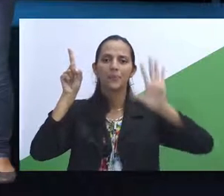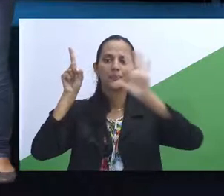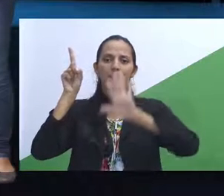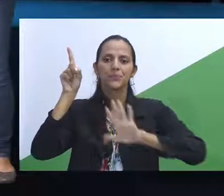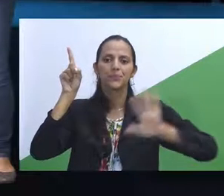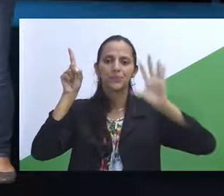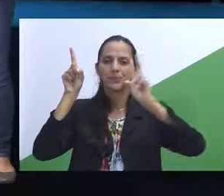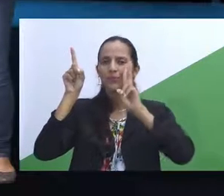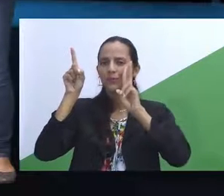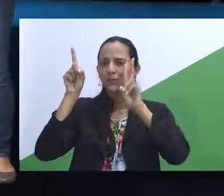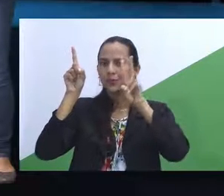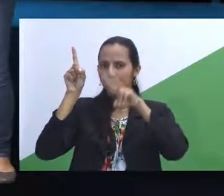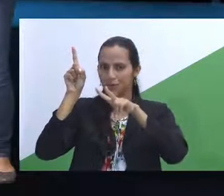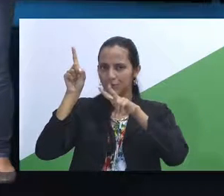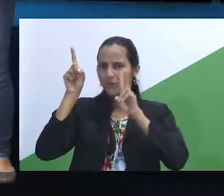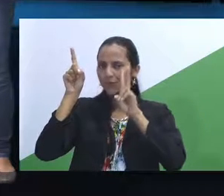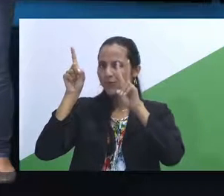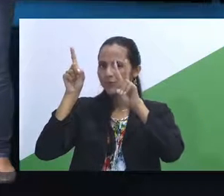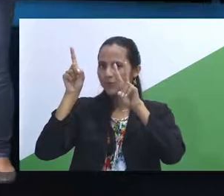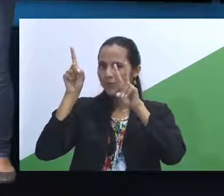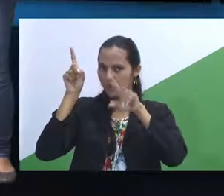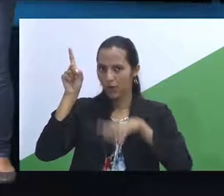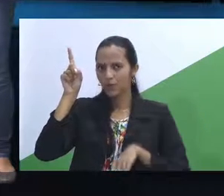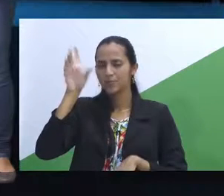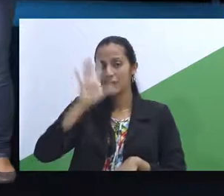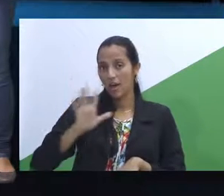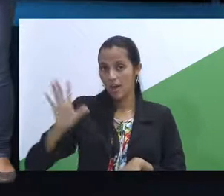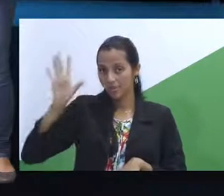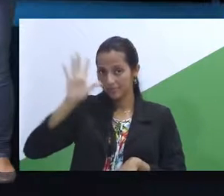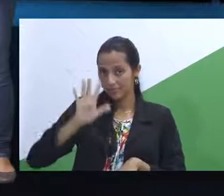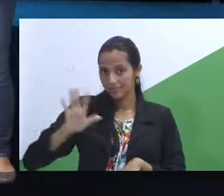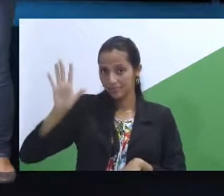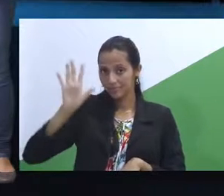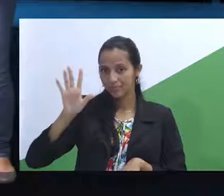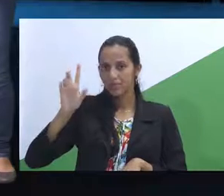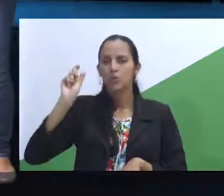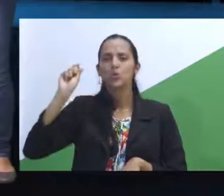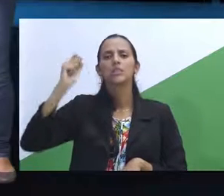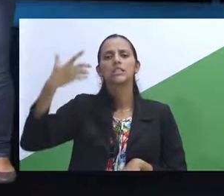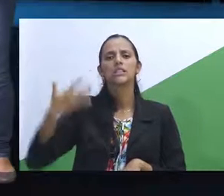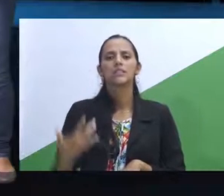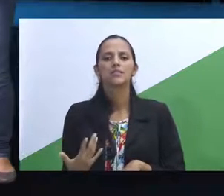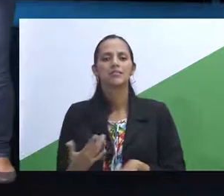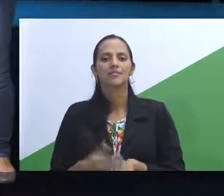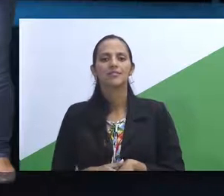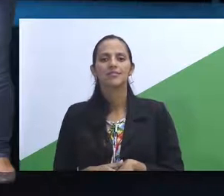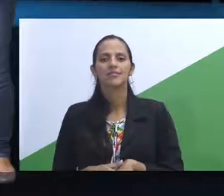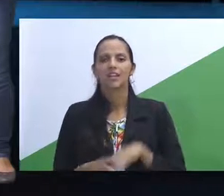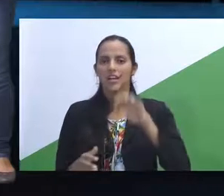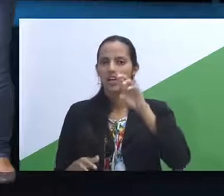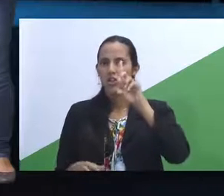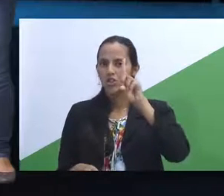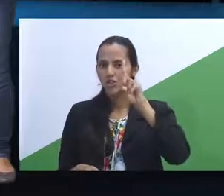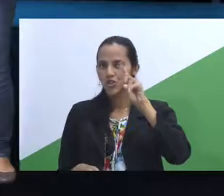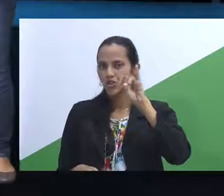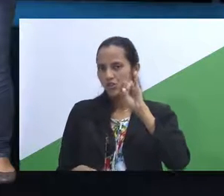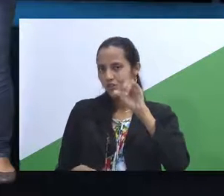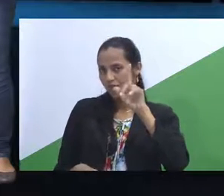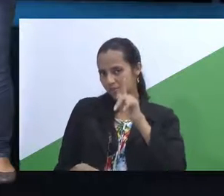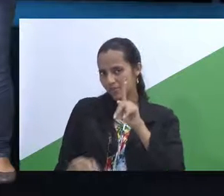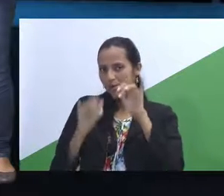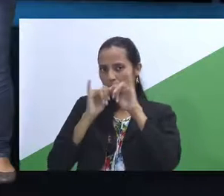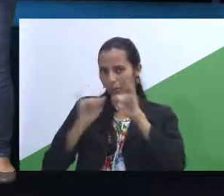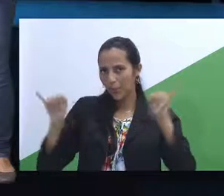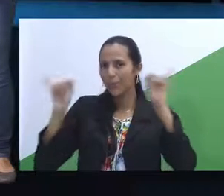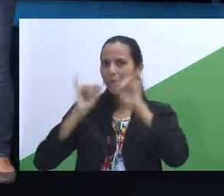do trabalhador, né, Vargas, tá aí, olha só, o que diz, então, aí, nosso cartaz, né, Centenário Trabalhista,